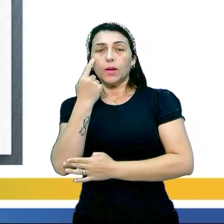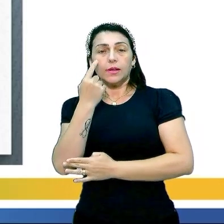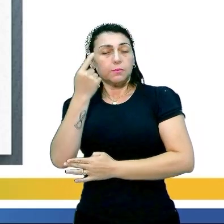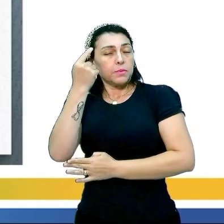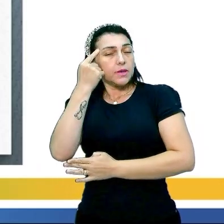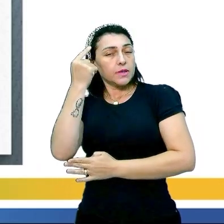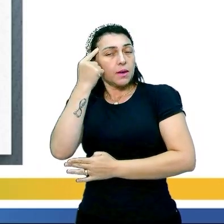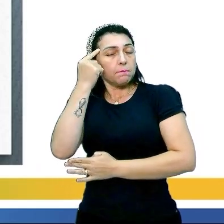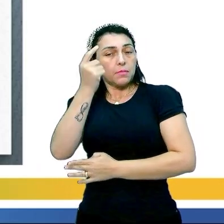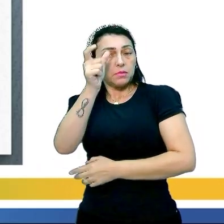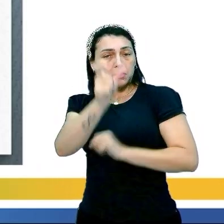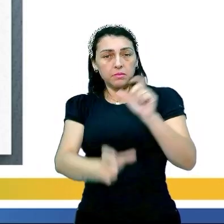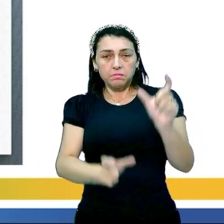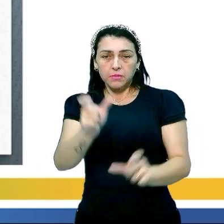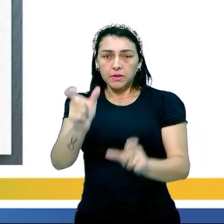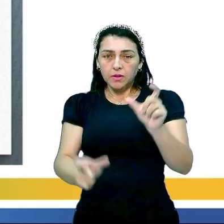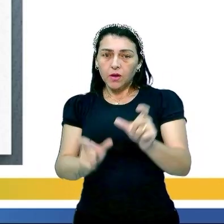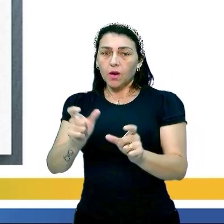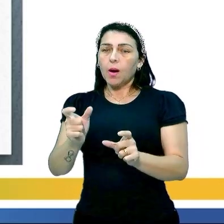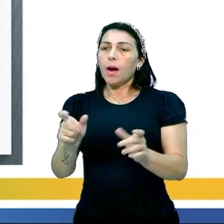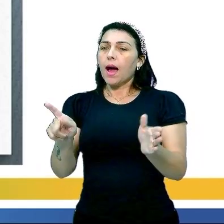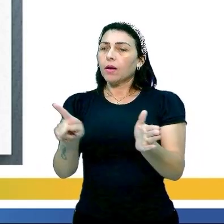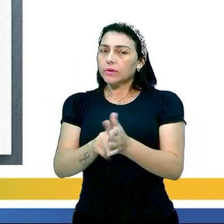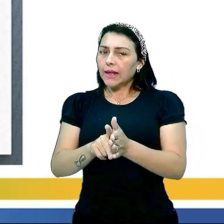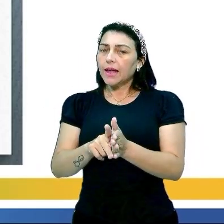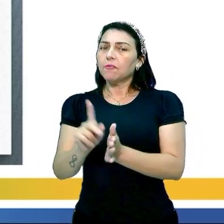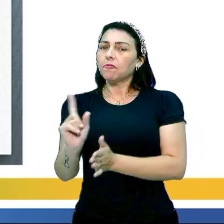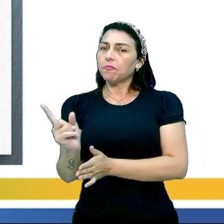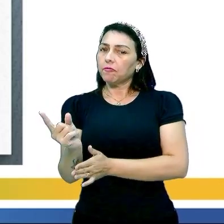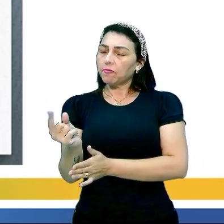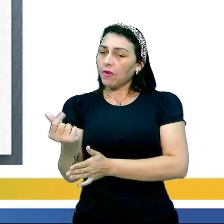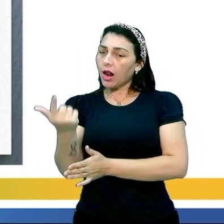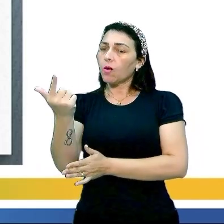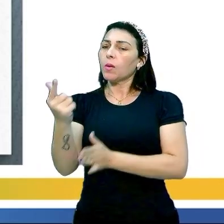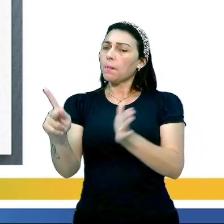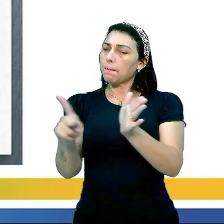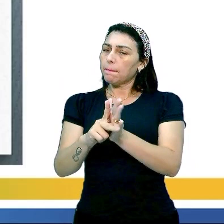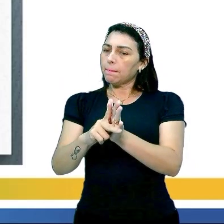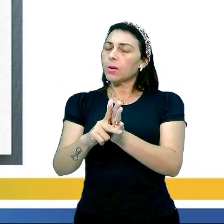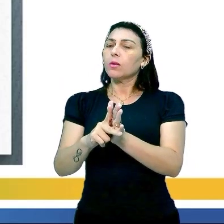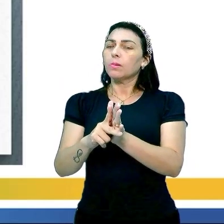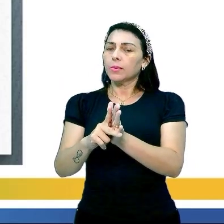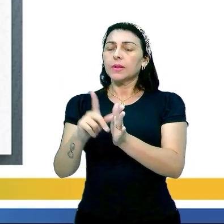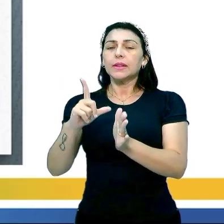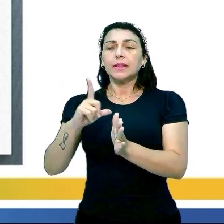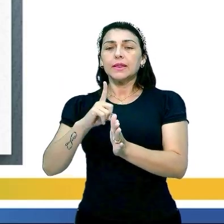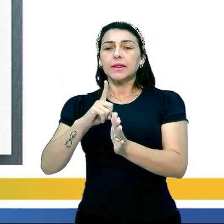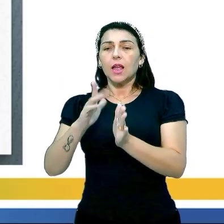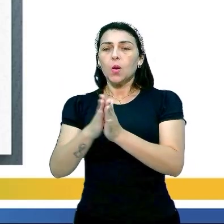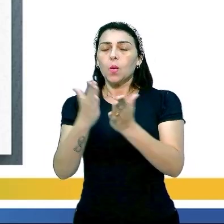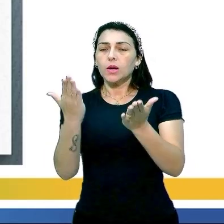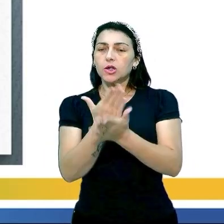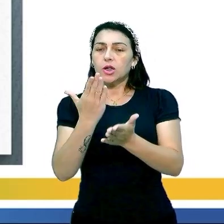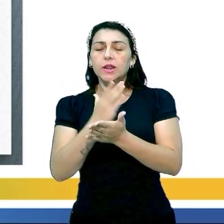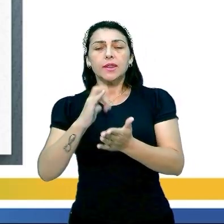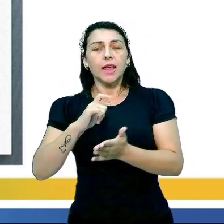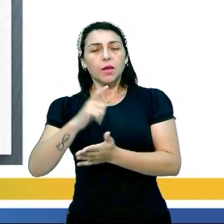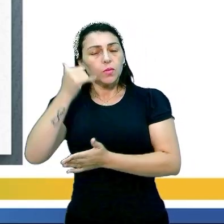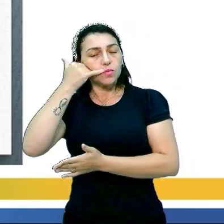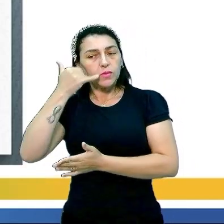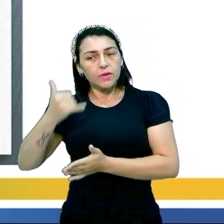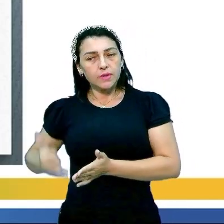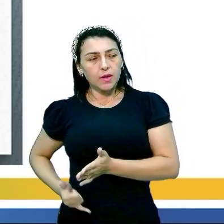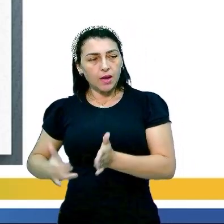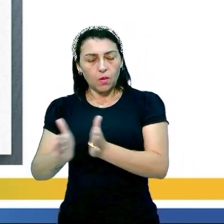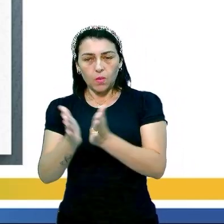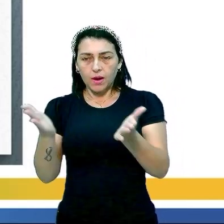olhos dos seres humanos como algo que contém valor em si mesmo. Eu tenho uma agenda, ou eu tenho um celular, ou